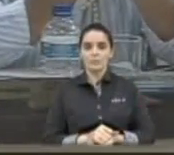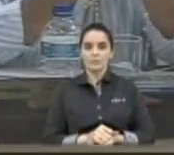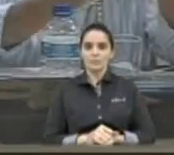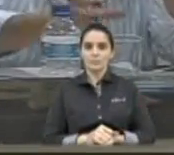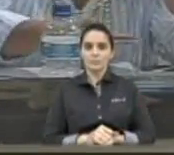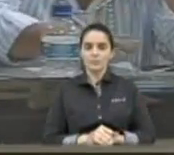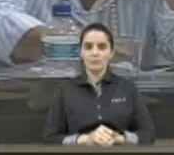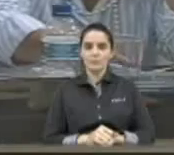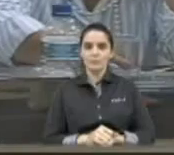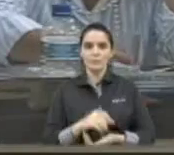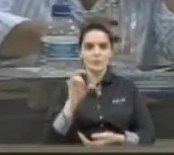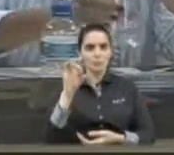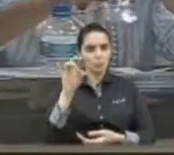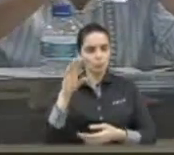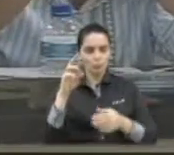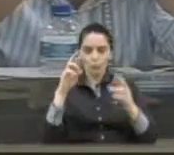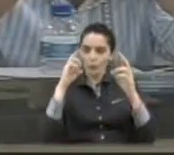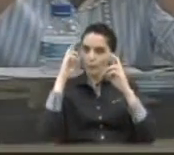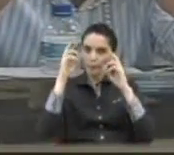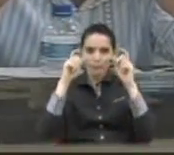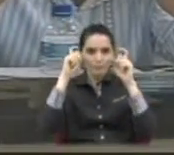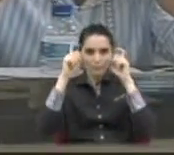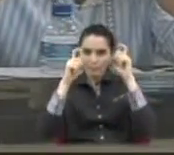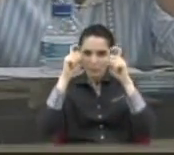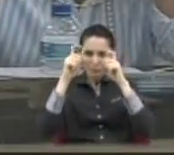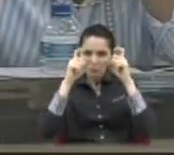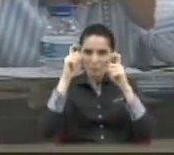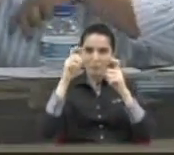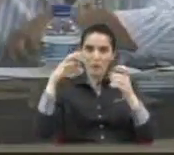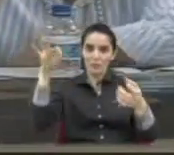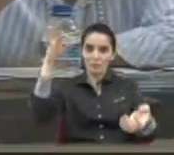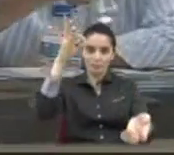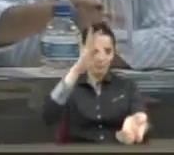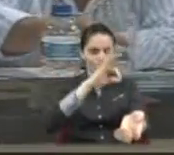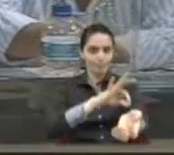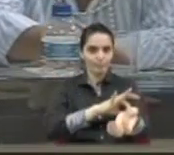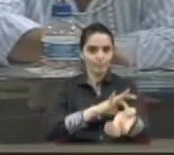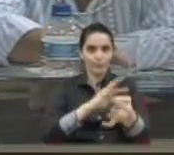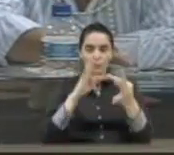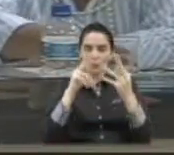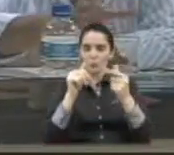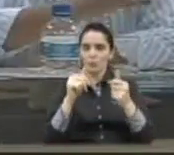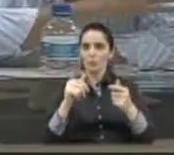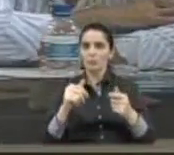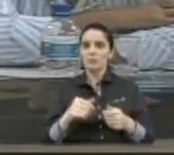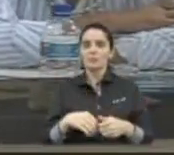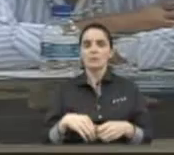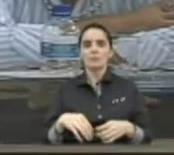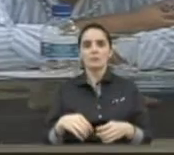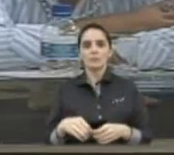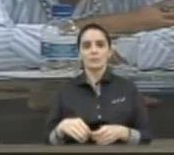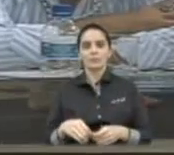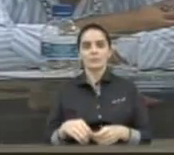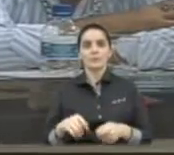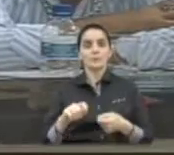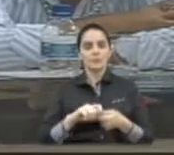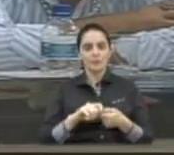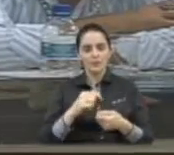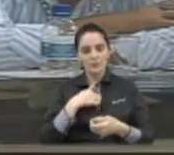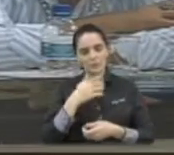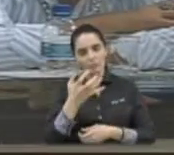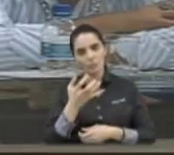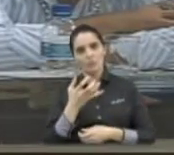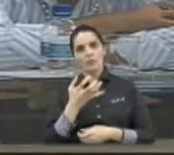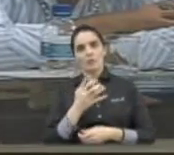é a preocupação com a dengue. Então, tudo que a gente puder fazer para que evite o acúmulo de água, é isso que a gente pede,